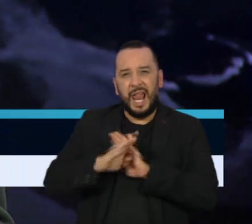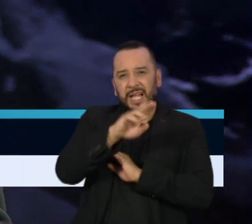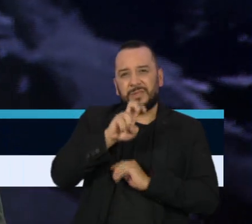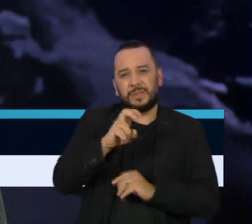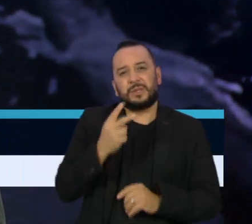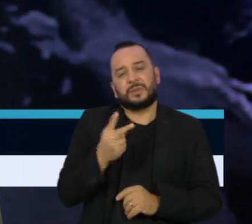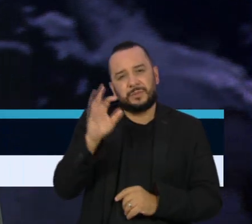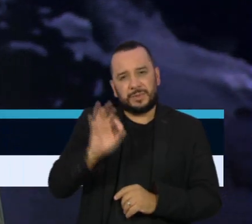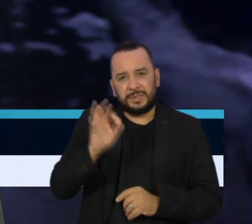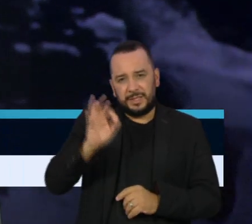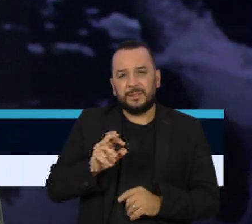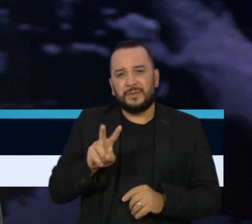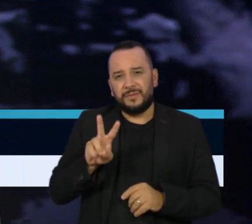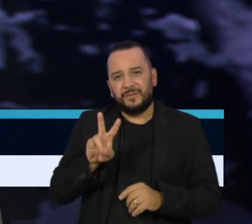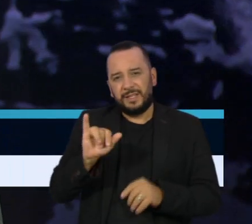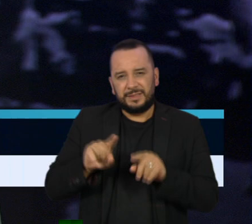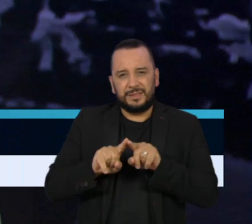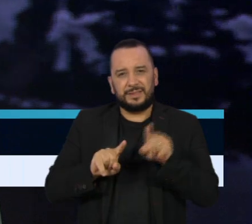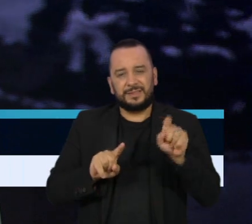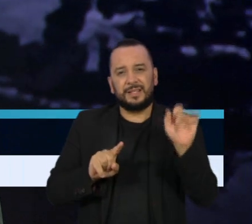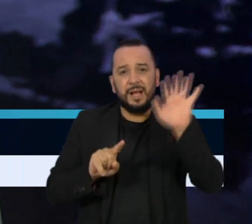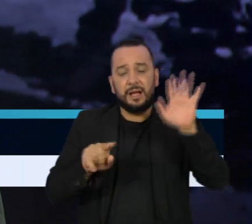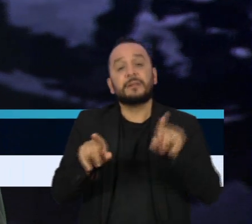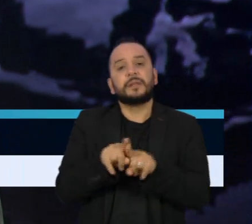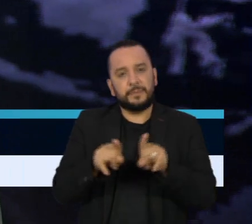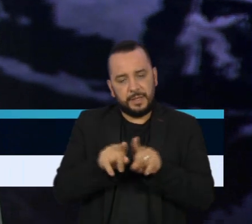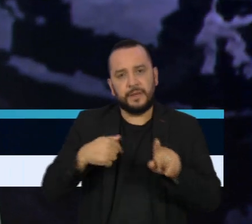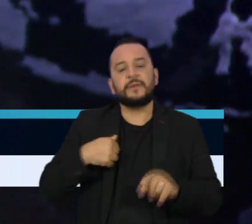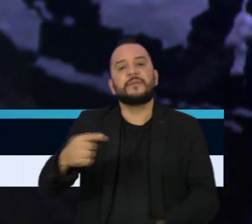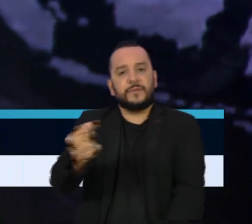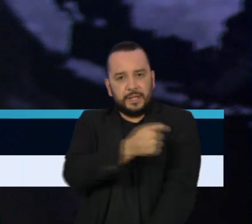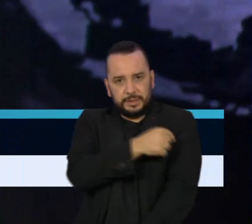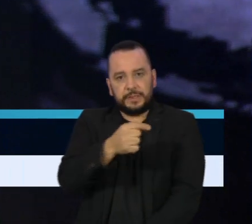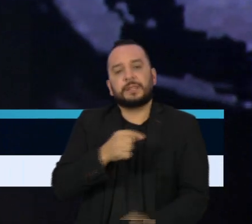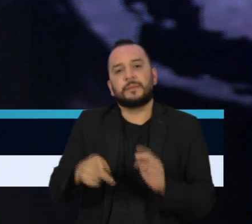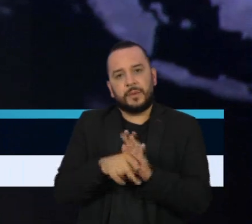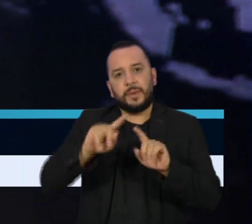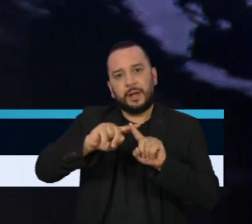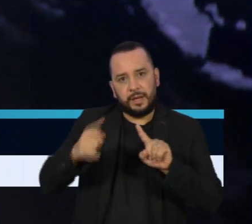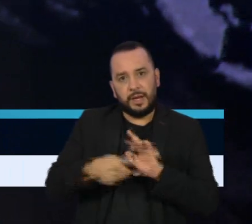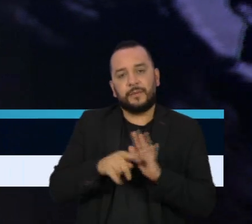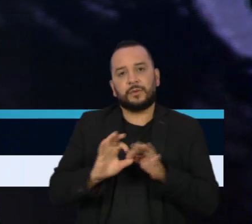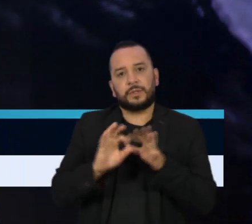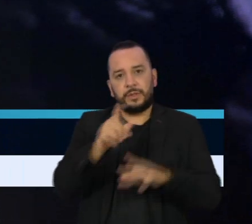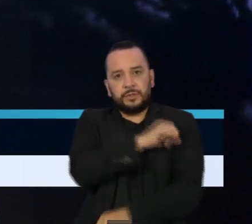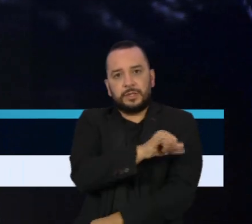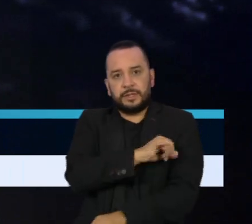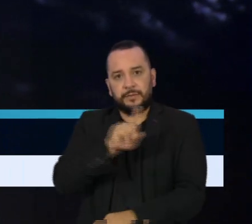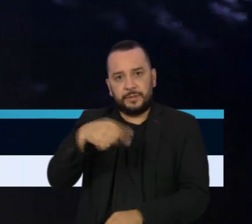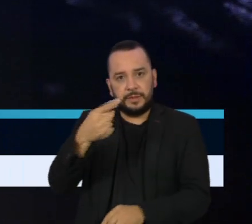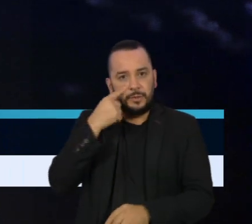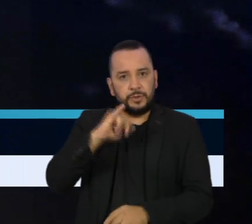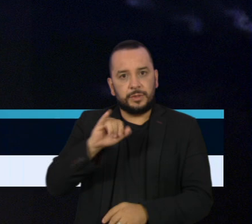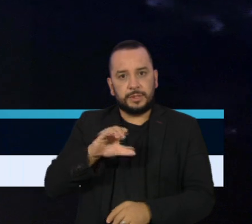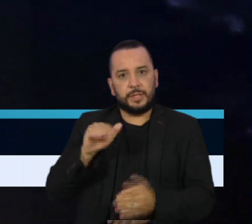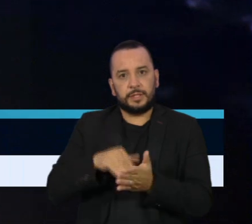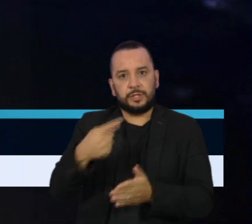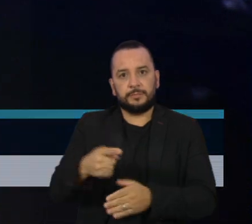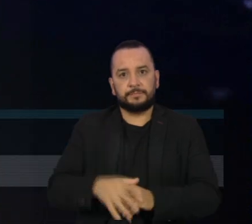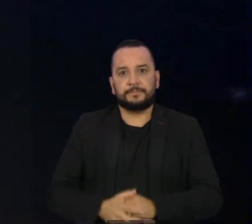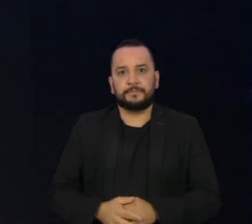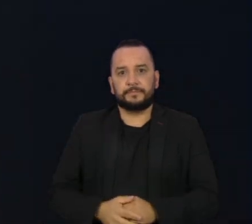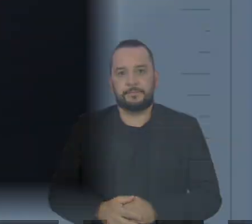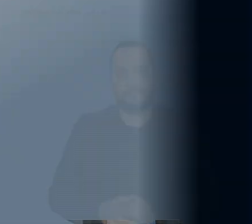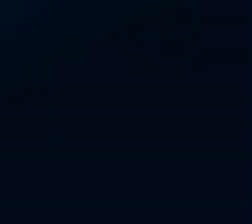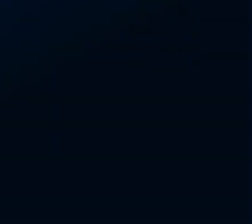inflação que a combinação de vacinas diferentes para grávidas autorizada pelo Rio de Janeiro é daqui a pouco no Jornal da Cultura até